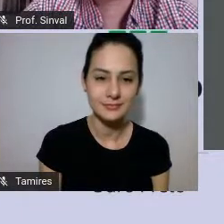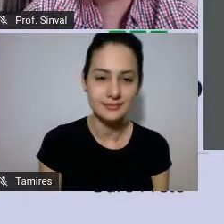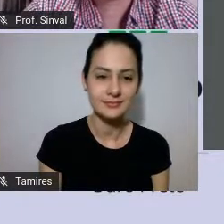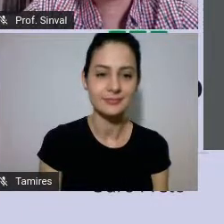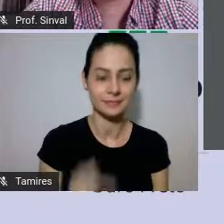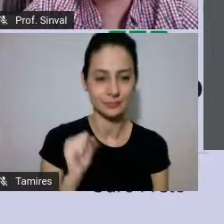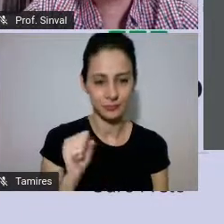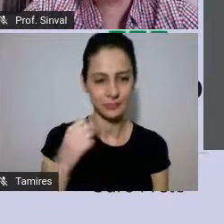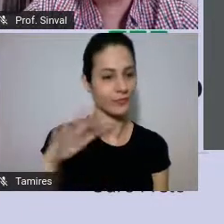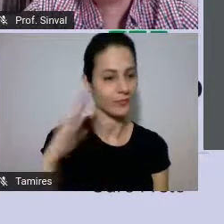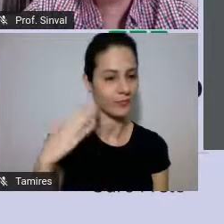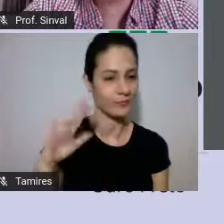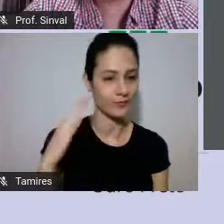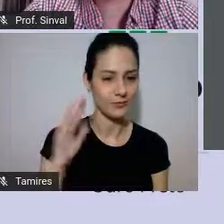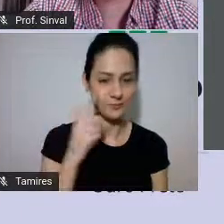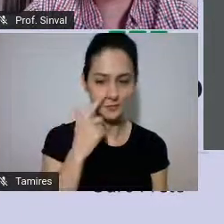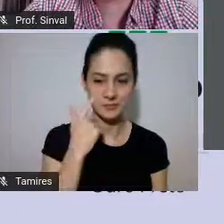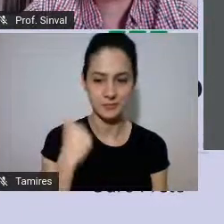Pode ir.